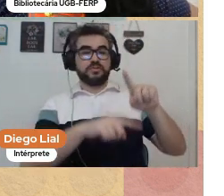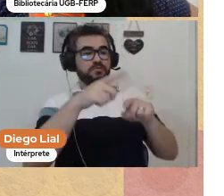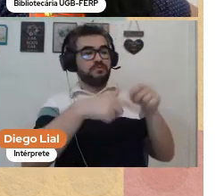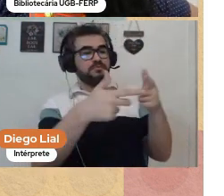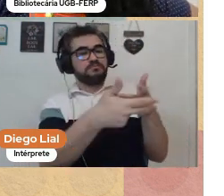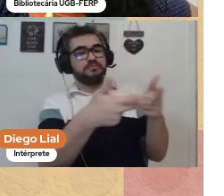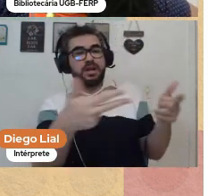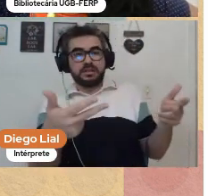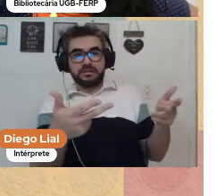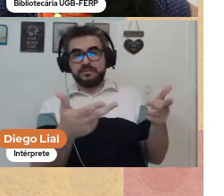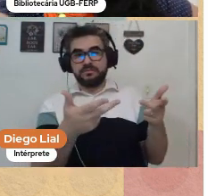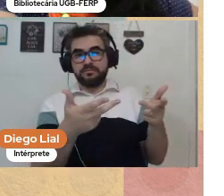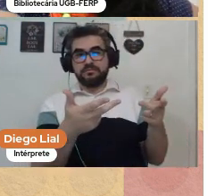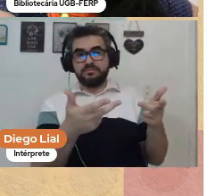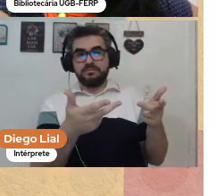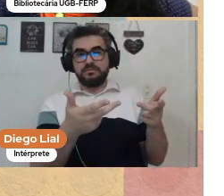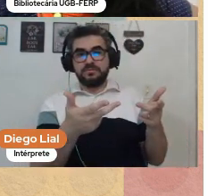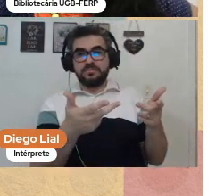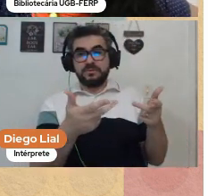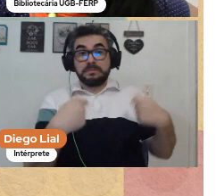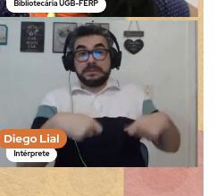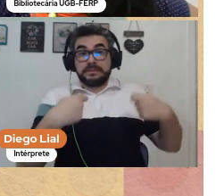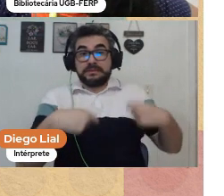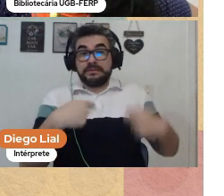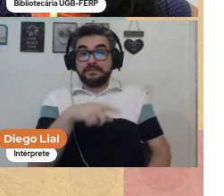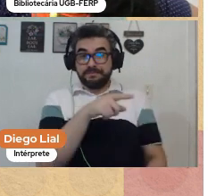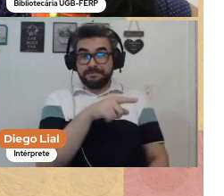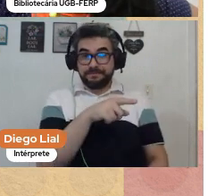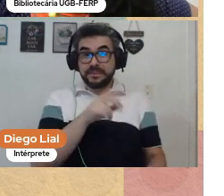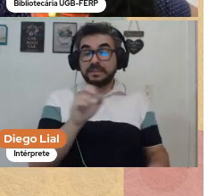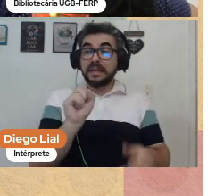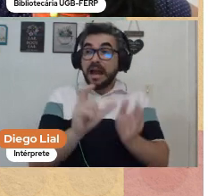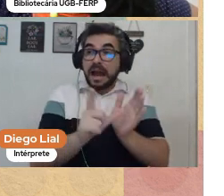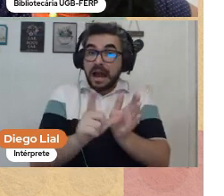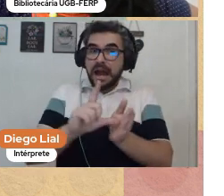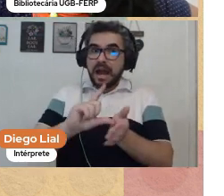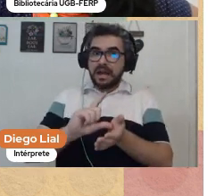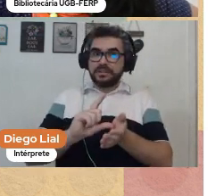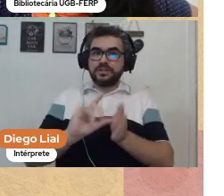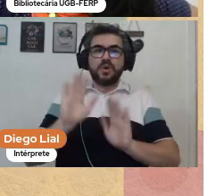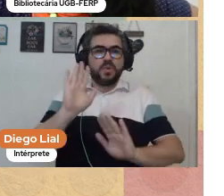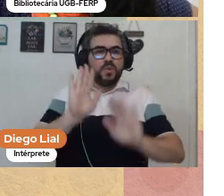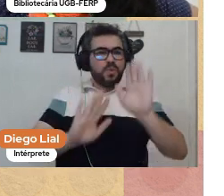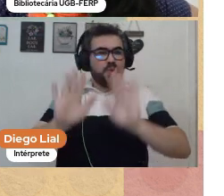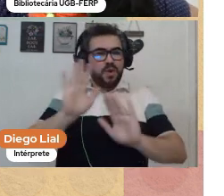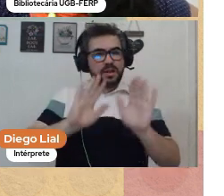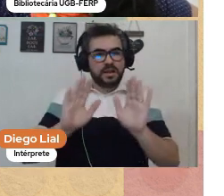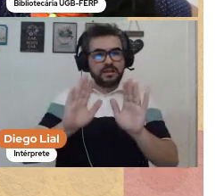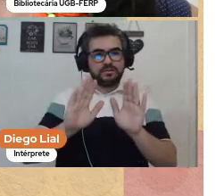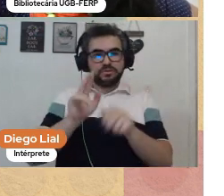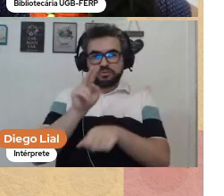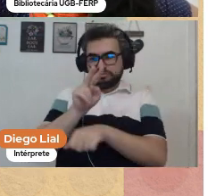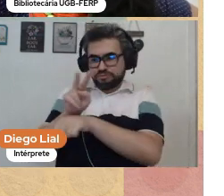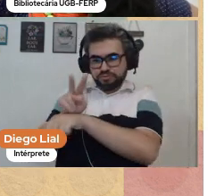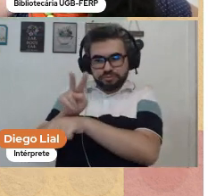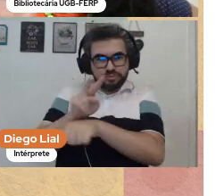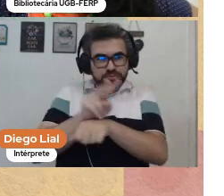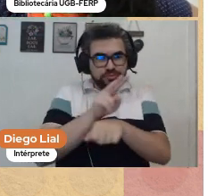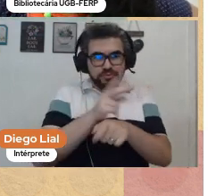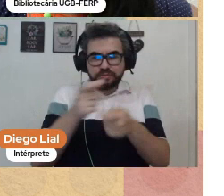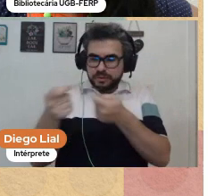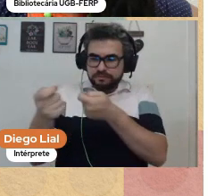Então, quando você já tem a gestão, você precisa ver o que da sua estrutura de gestão você